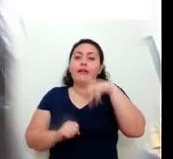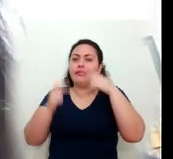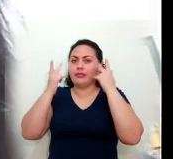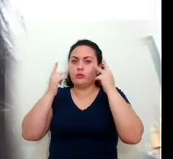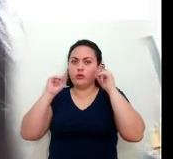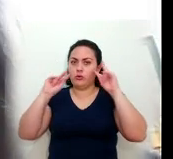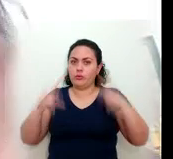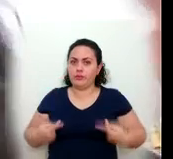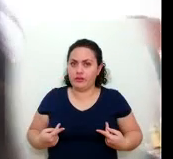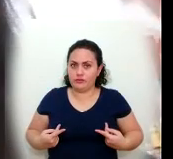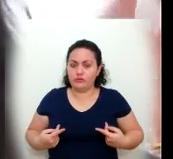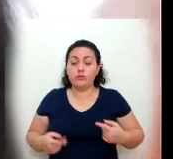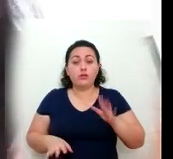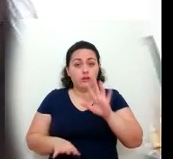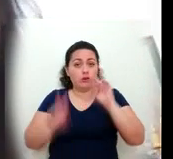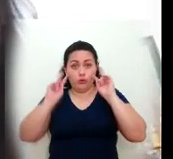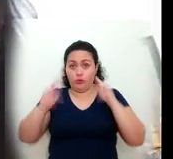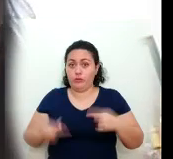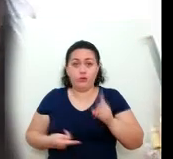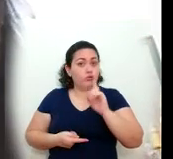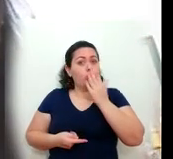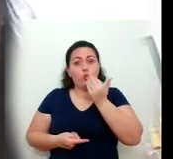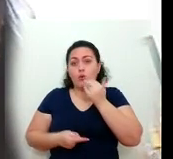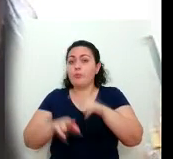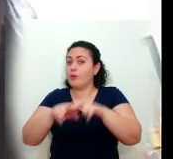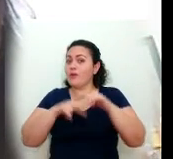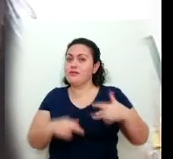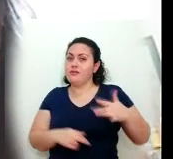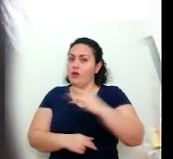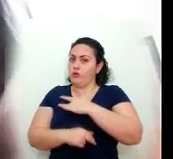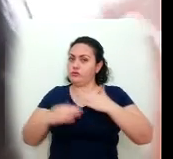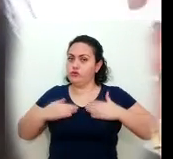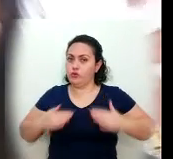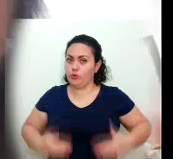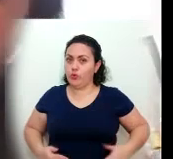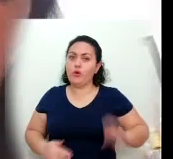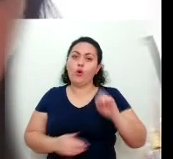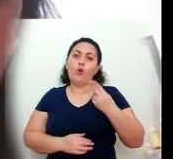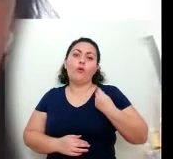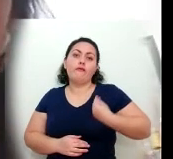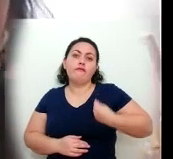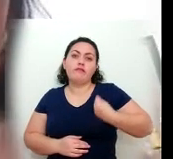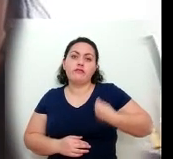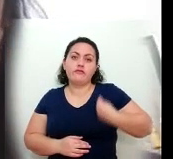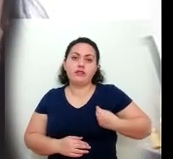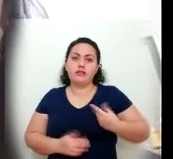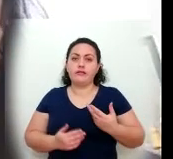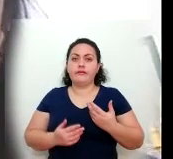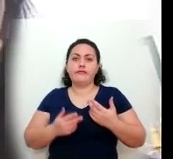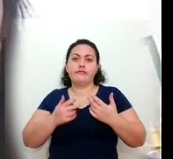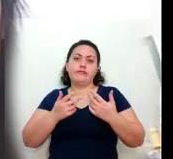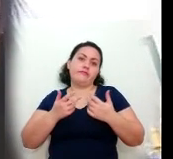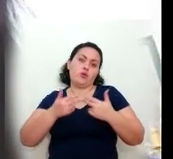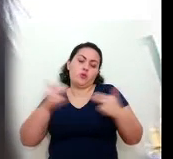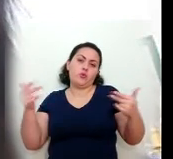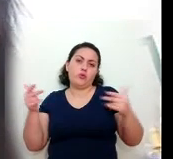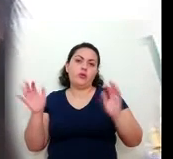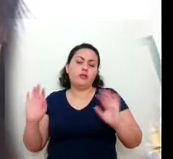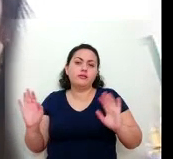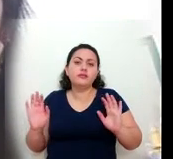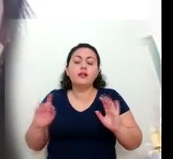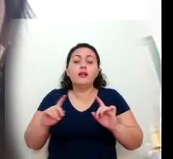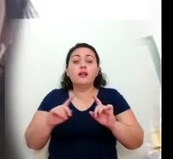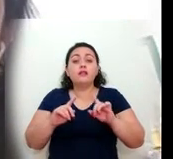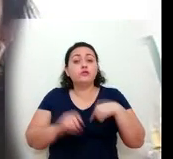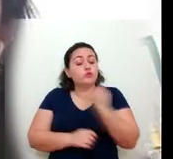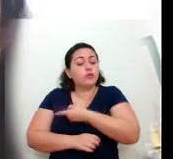come para nutrir o corpo, né? A gente não come para sobreviver, a não ser em situações extremas, né? A gente come muito